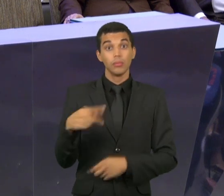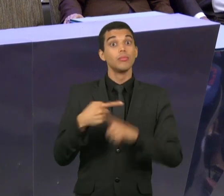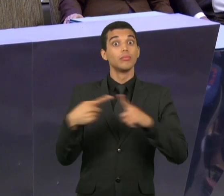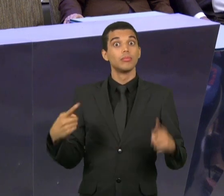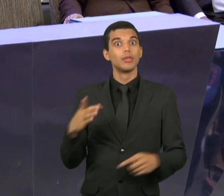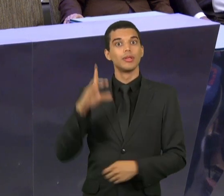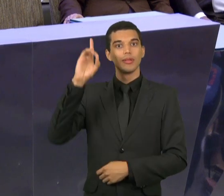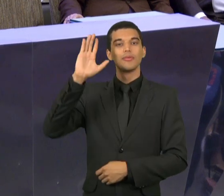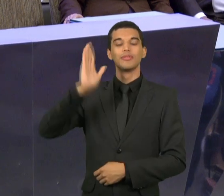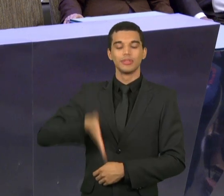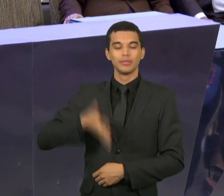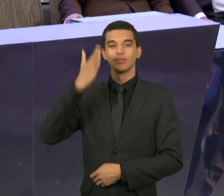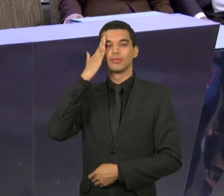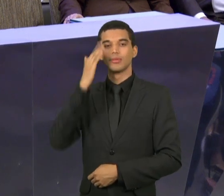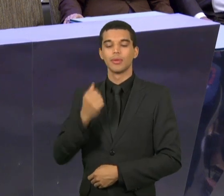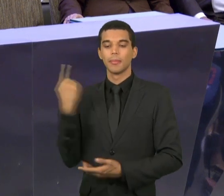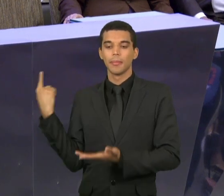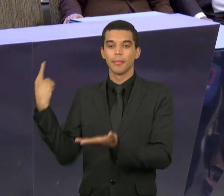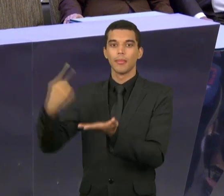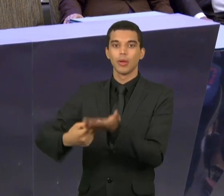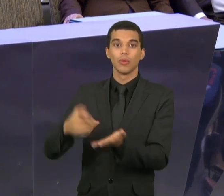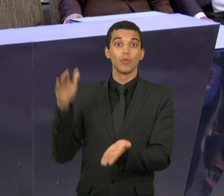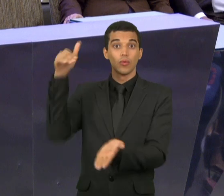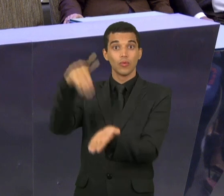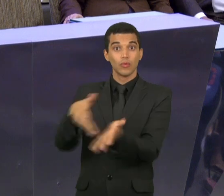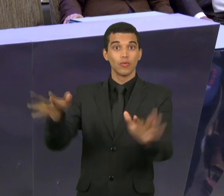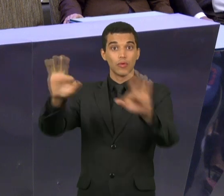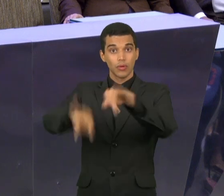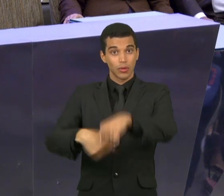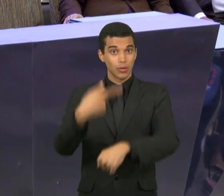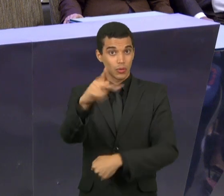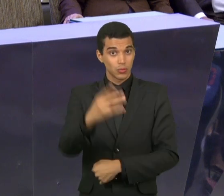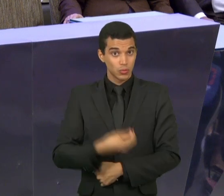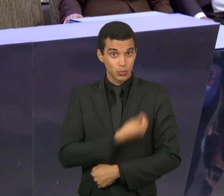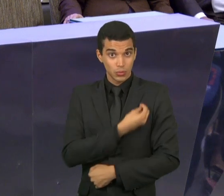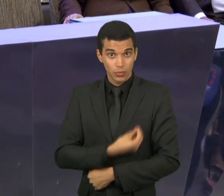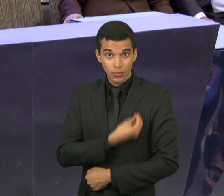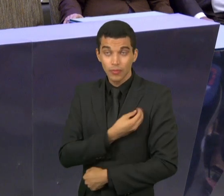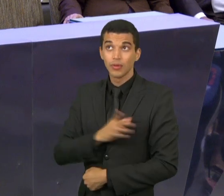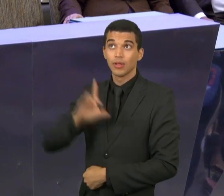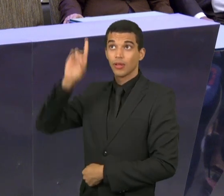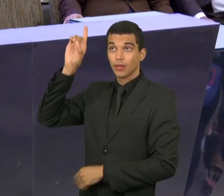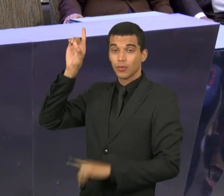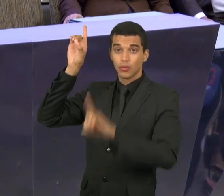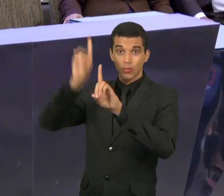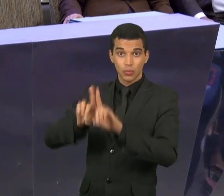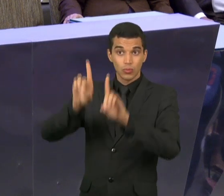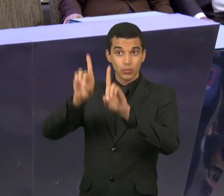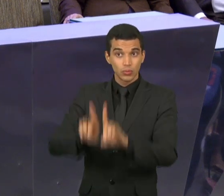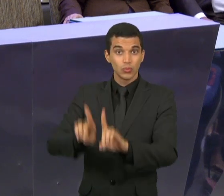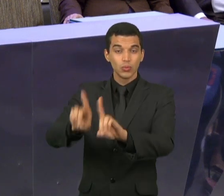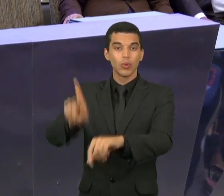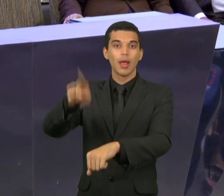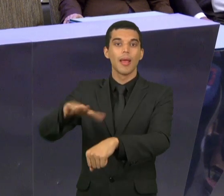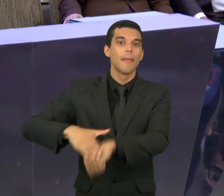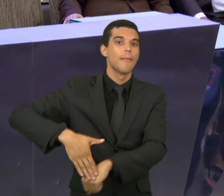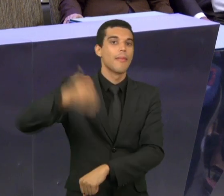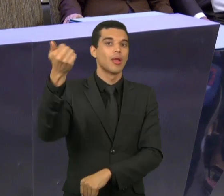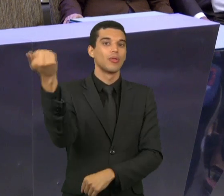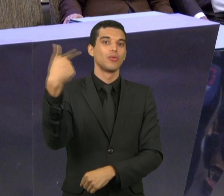determinou que o final da tua história com ele será melhor do que o